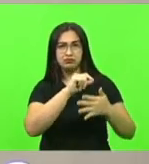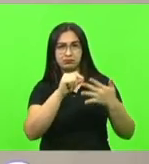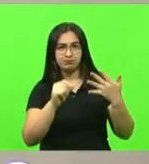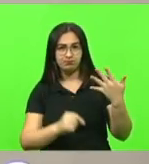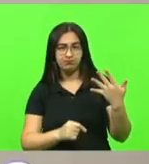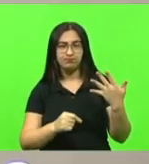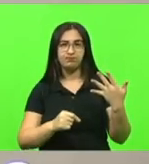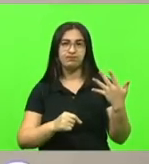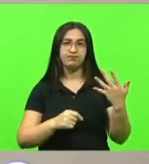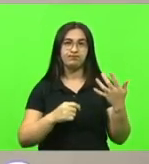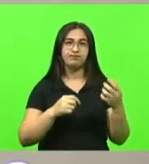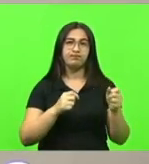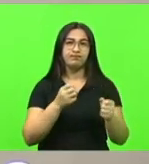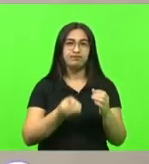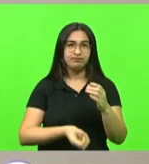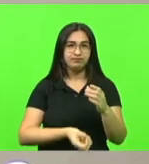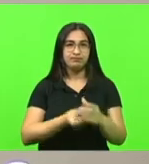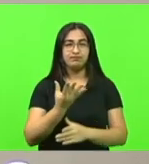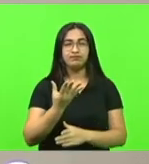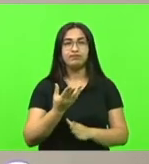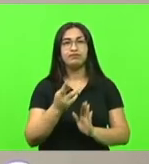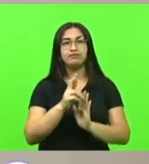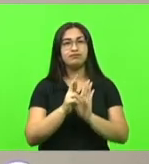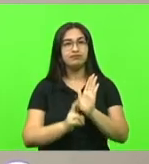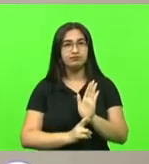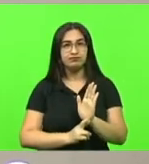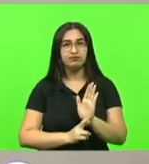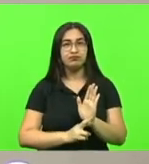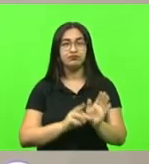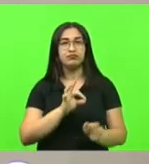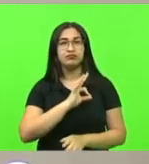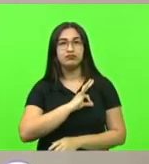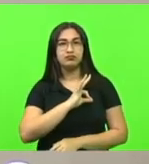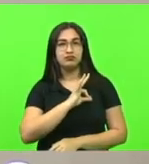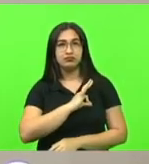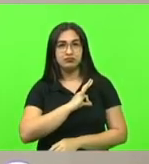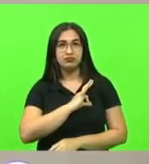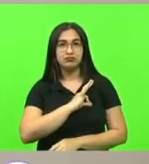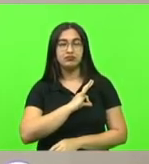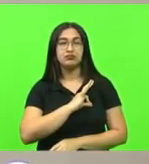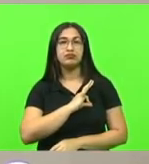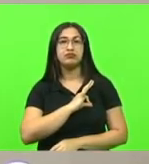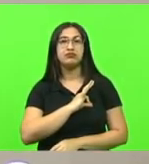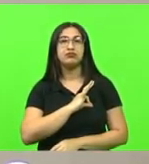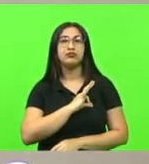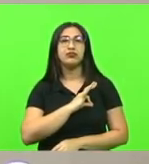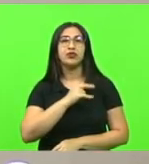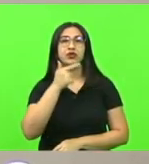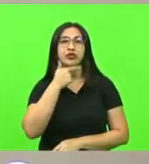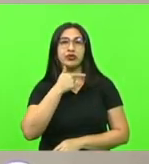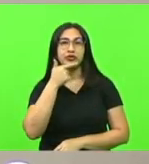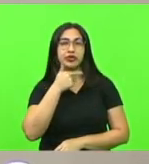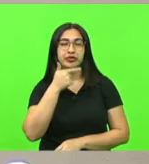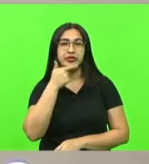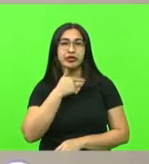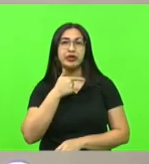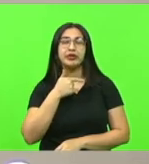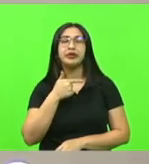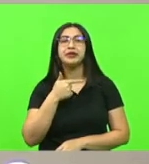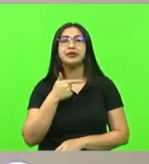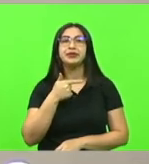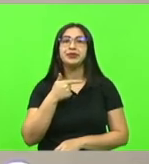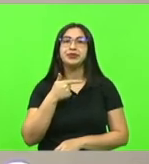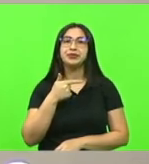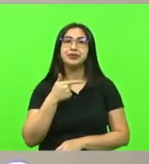elaboração do regulamento técnico de identidade e qualidade do queijo colonial artesanal de leite cru e adota outras